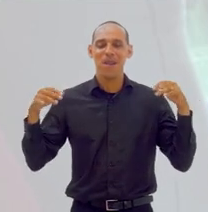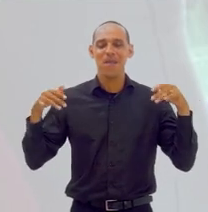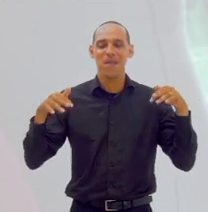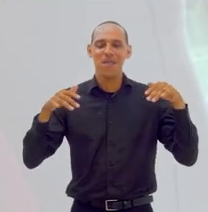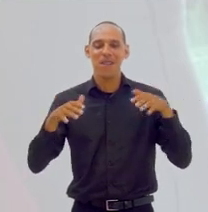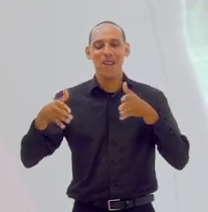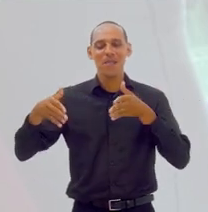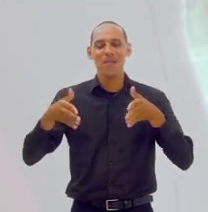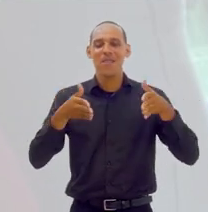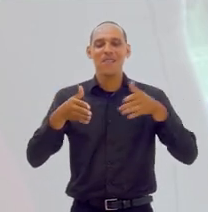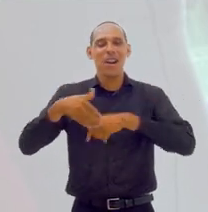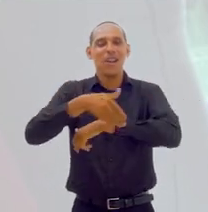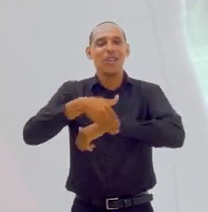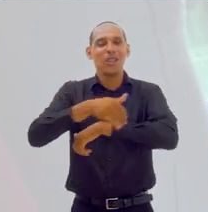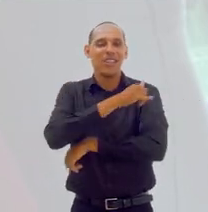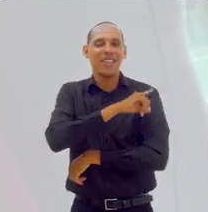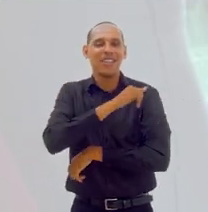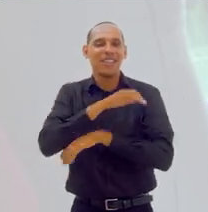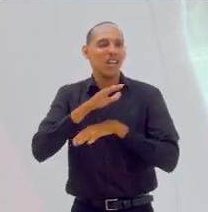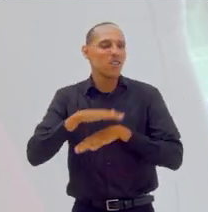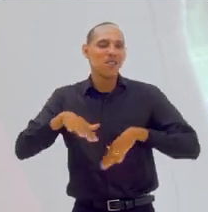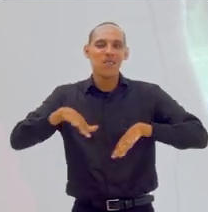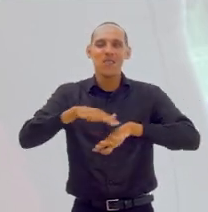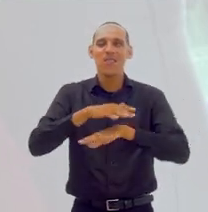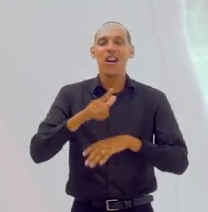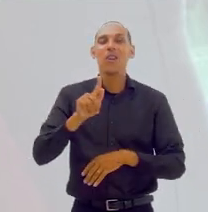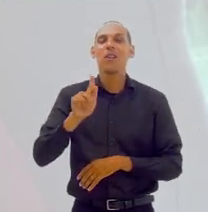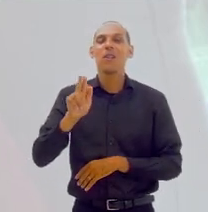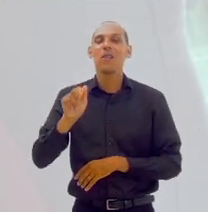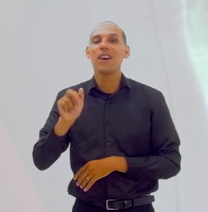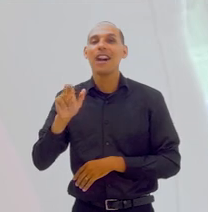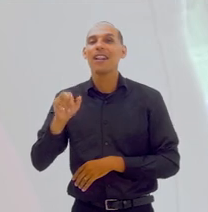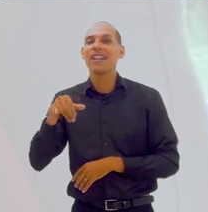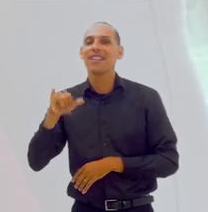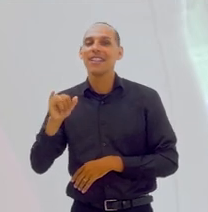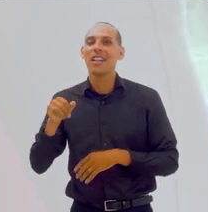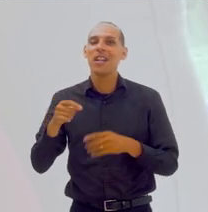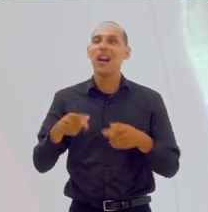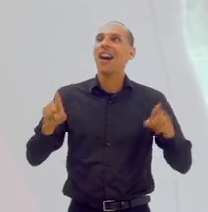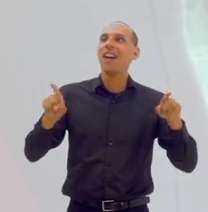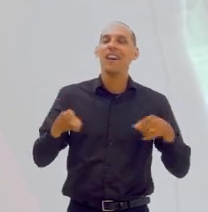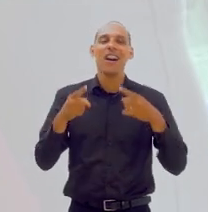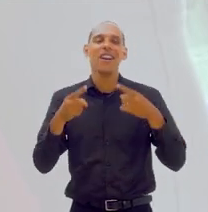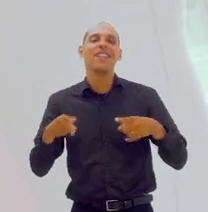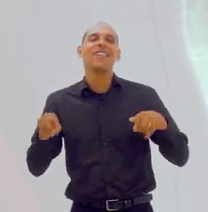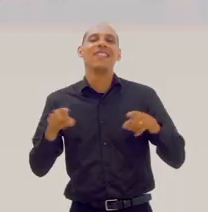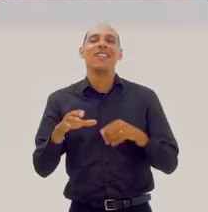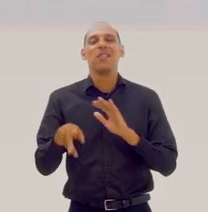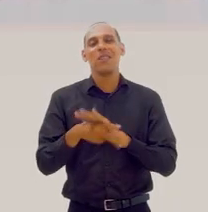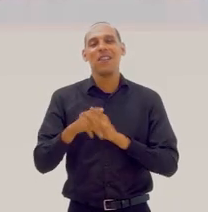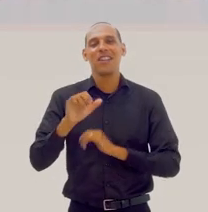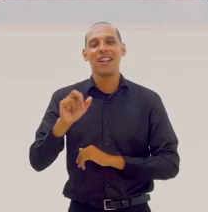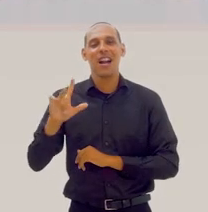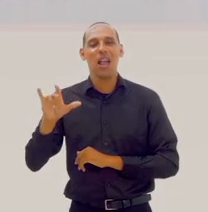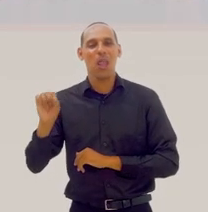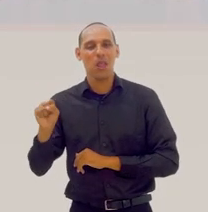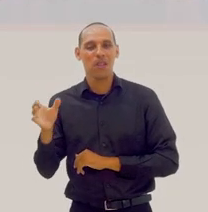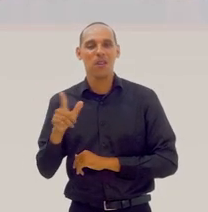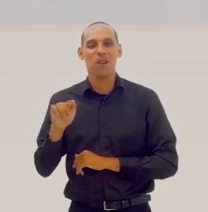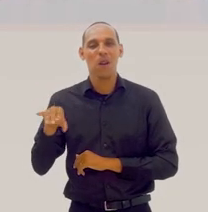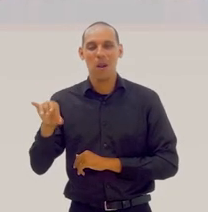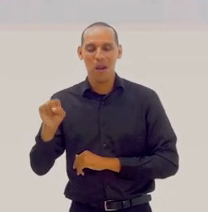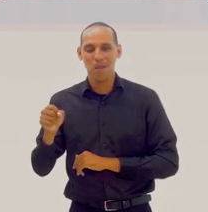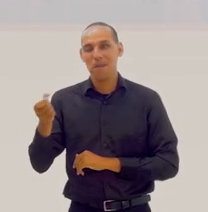as ruas do Rio de Janeiro, desfilando, com todo mundo tocando o Guarani de Carlos Gomes. Aquilo foi o máximo. Uma